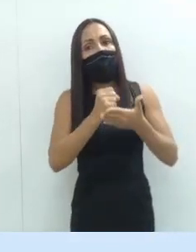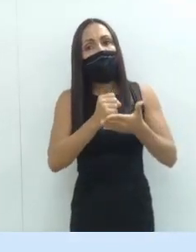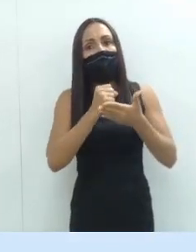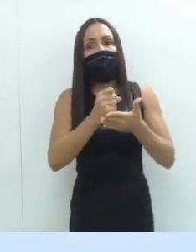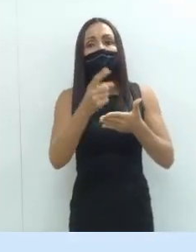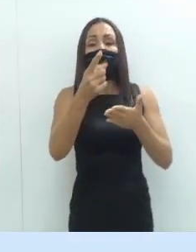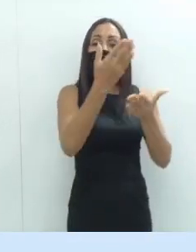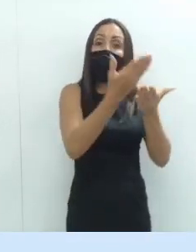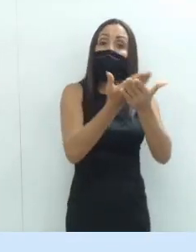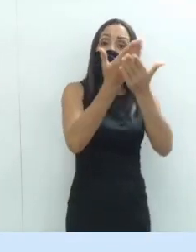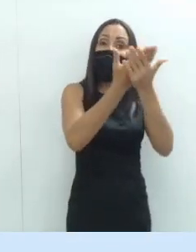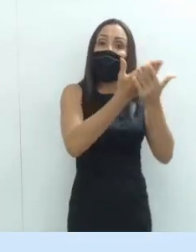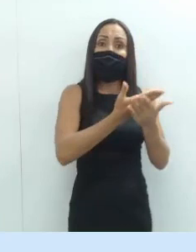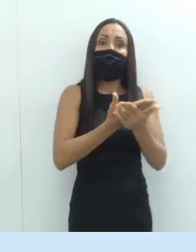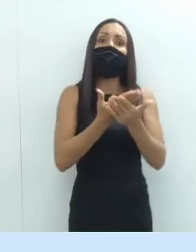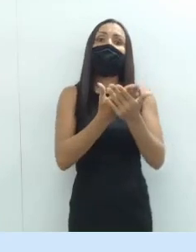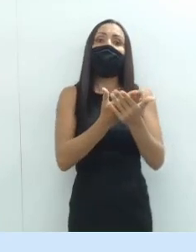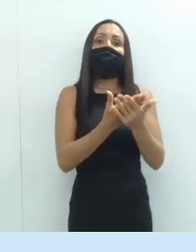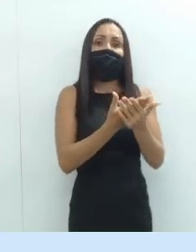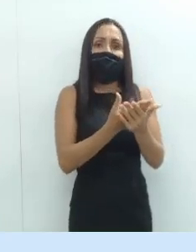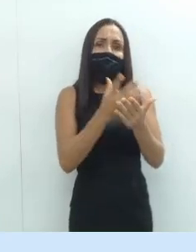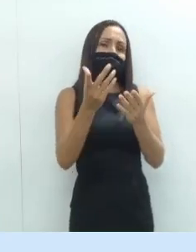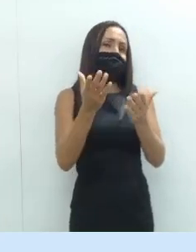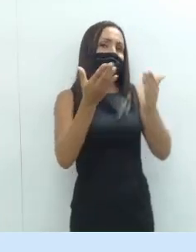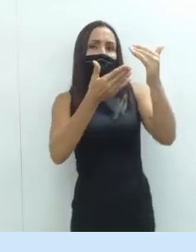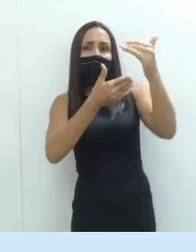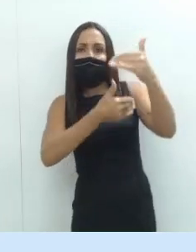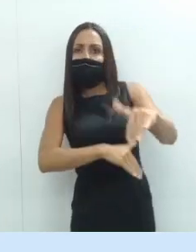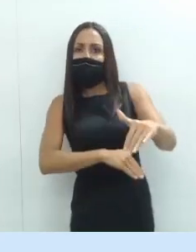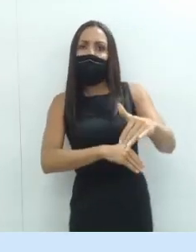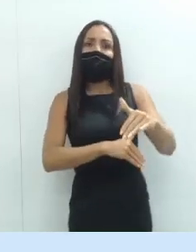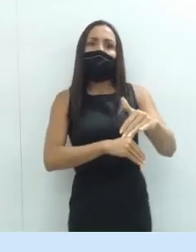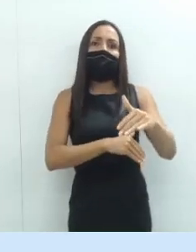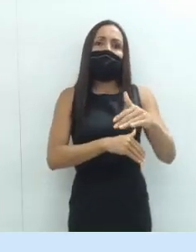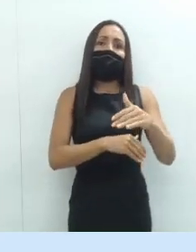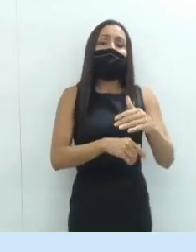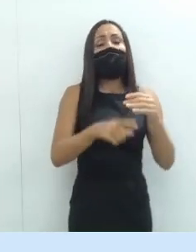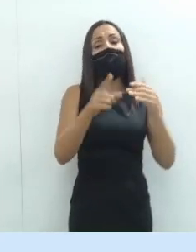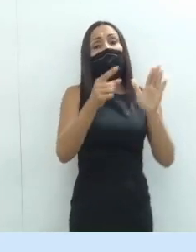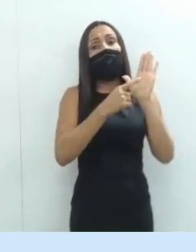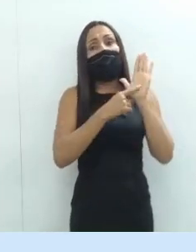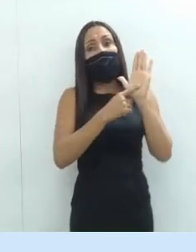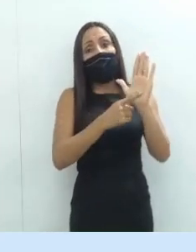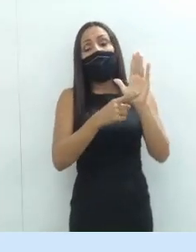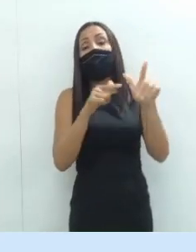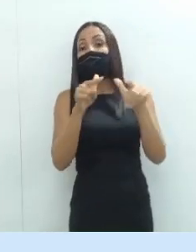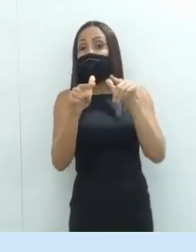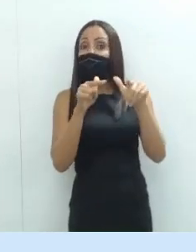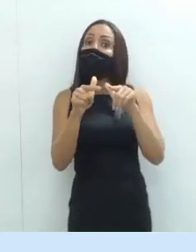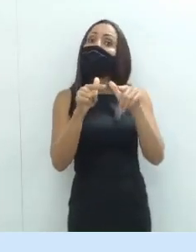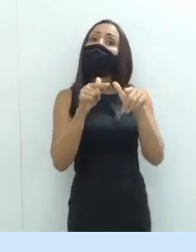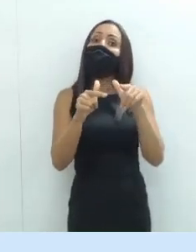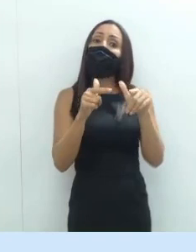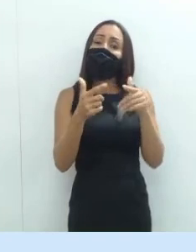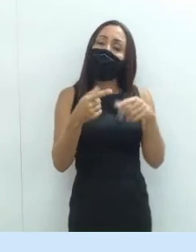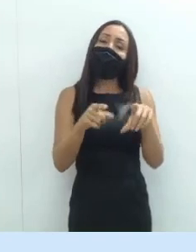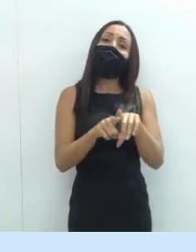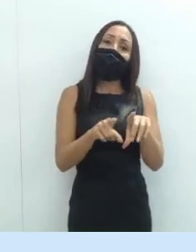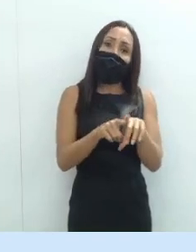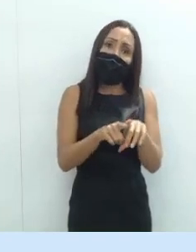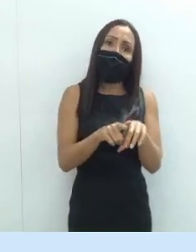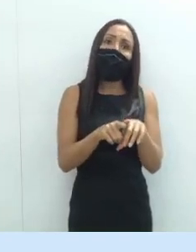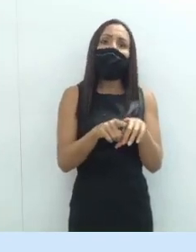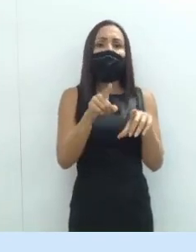a estudar para aquilo, né? Para aquela prova, para você apresentar um trabalho. Você faz